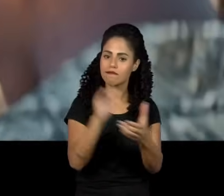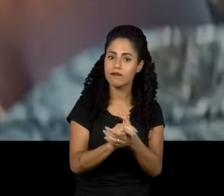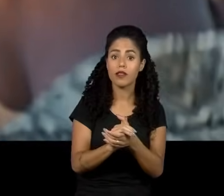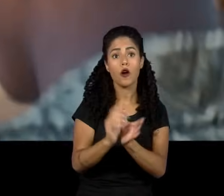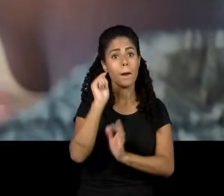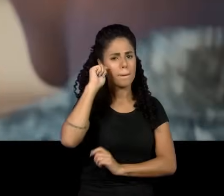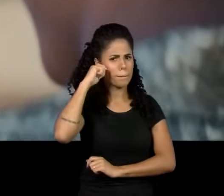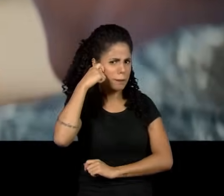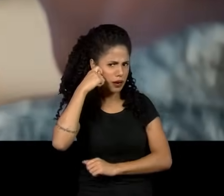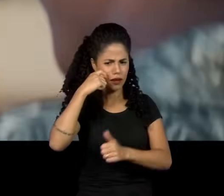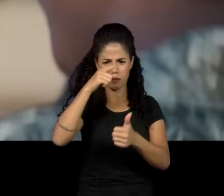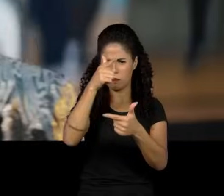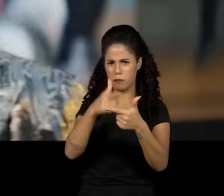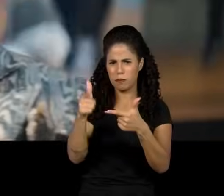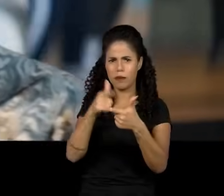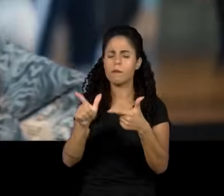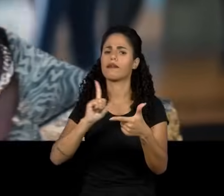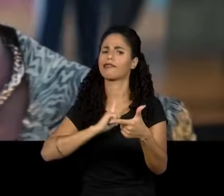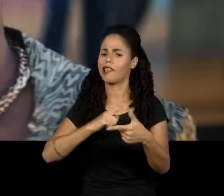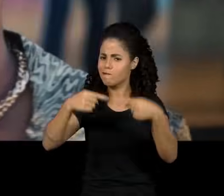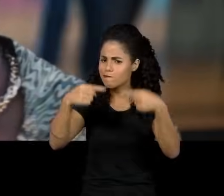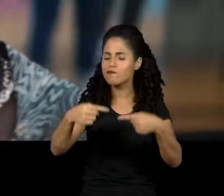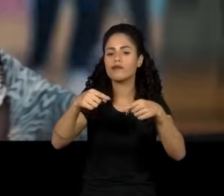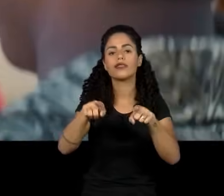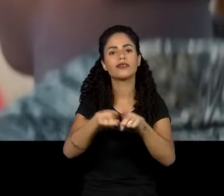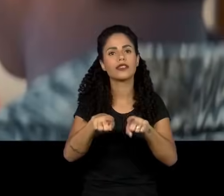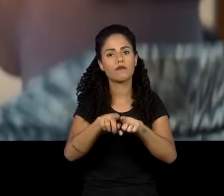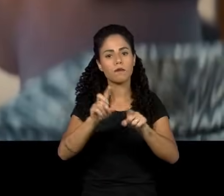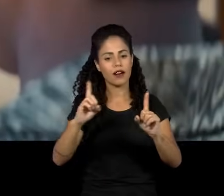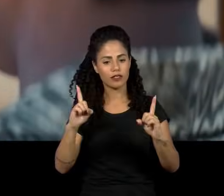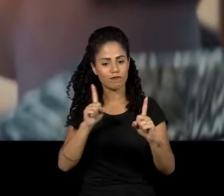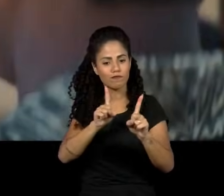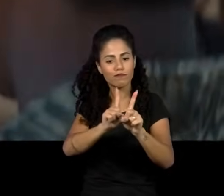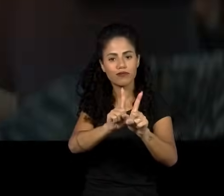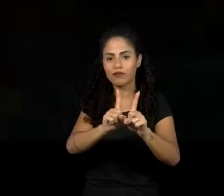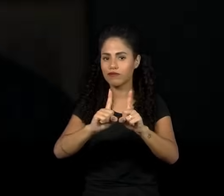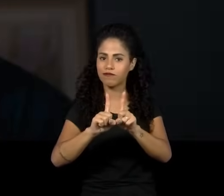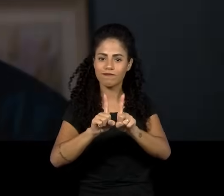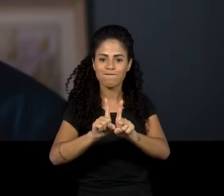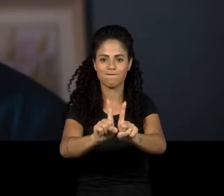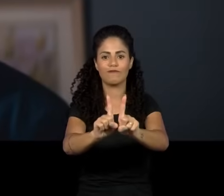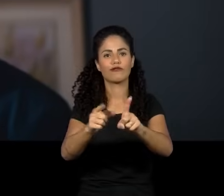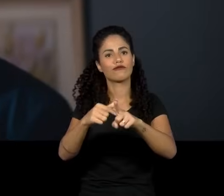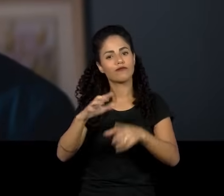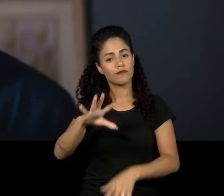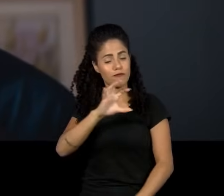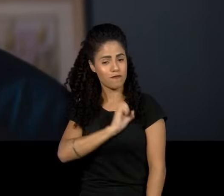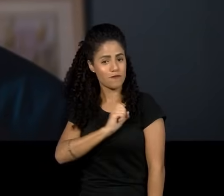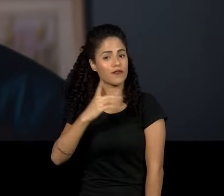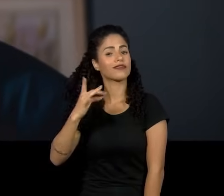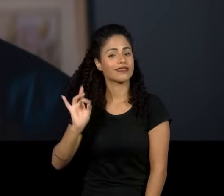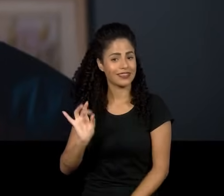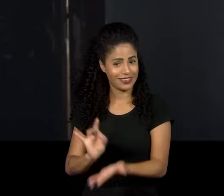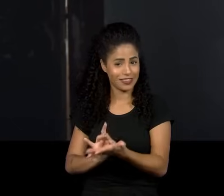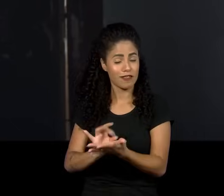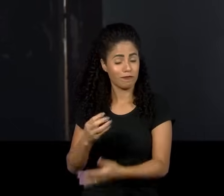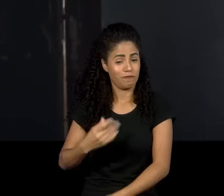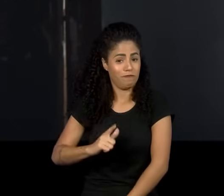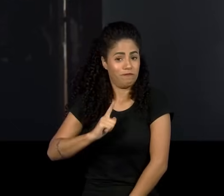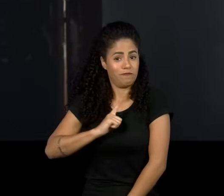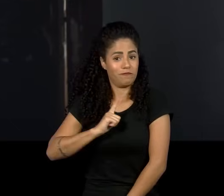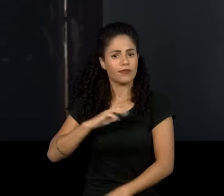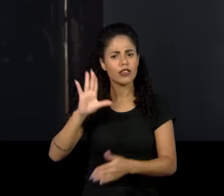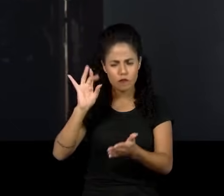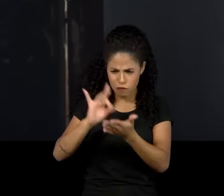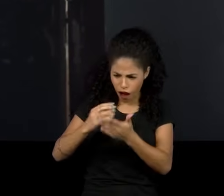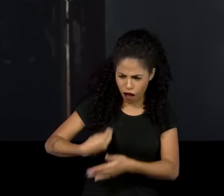por muitas coisas, desafios, mas regados com muito amor, com muita esperança, né? Quis produzir uma série